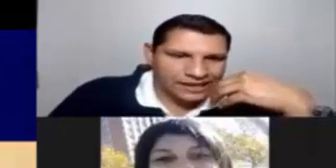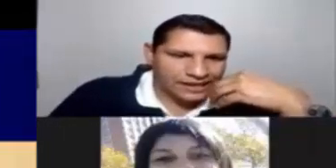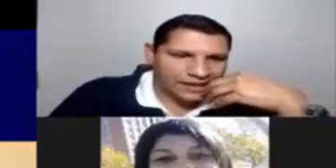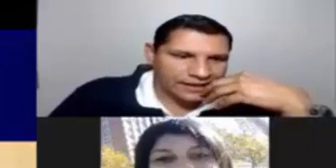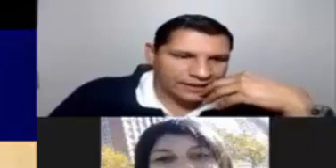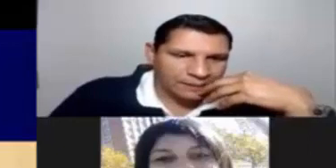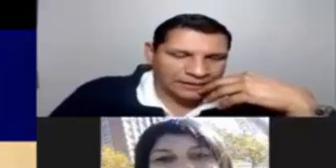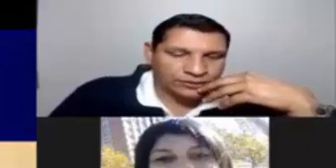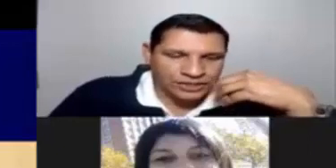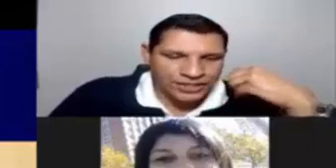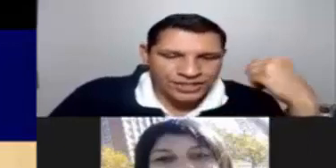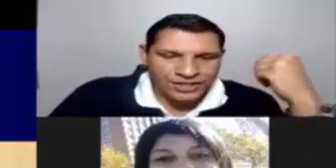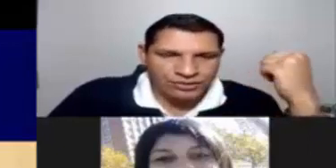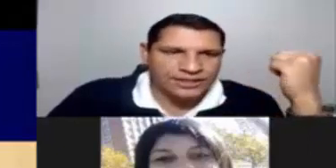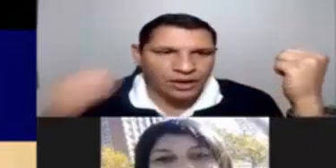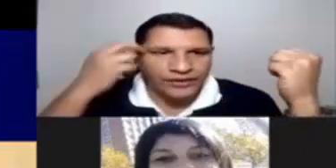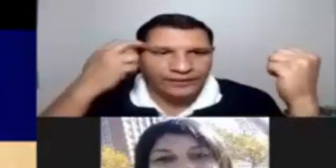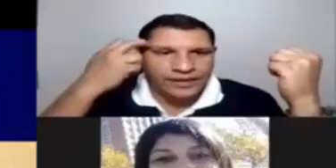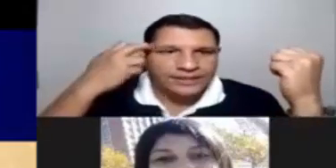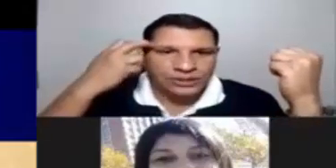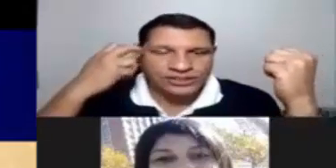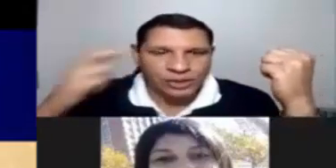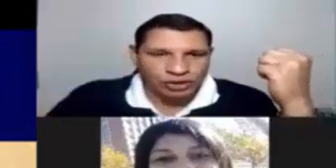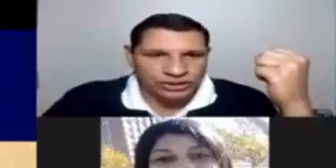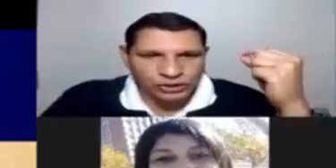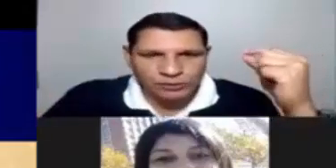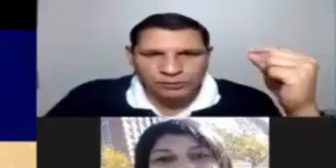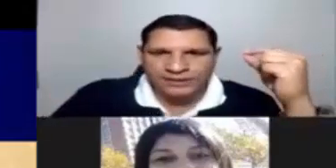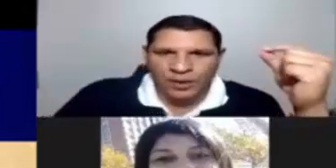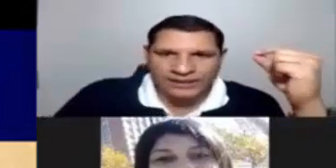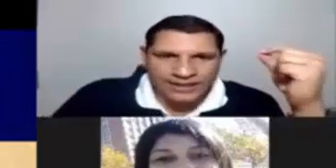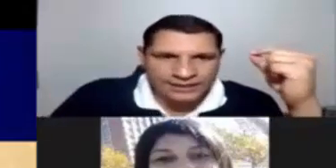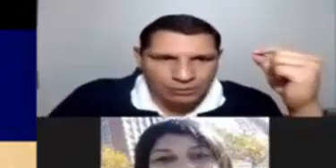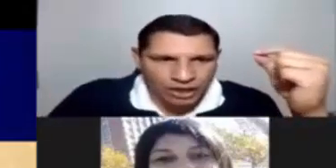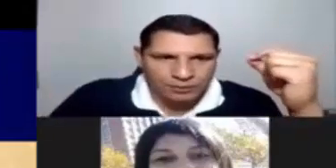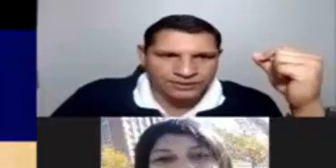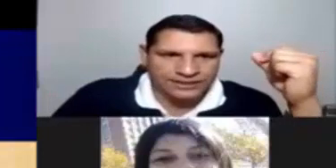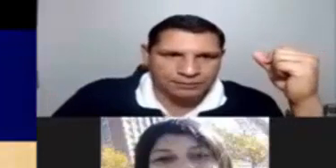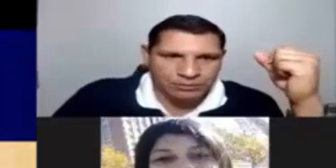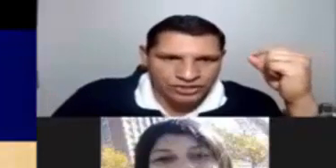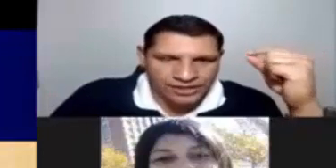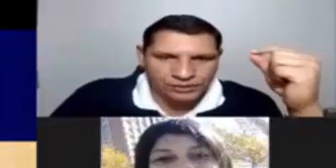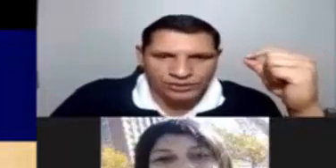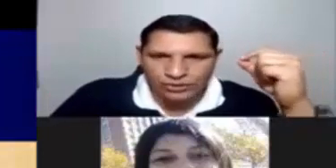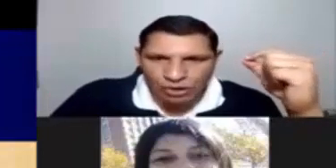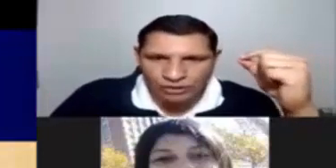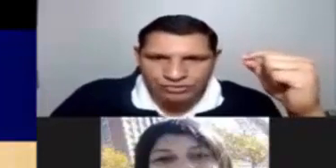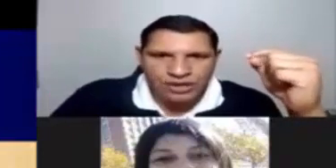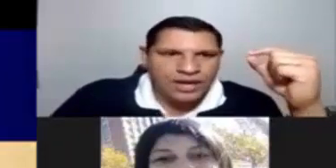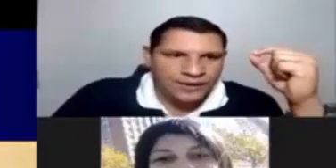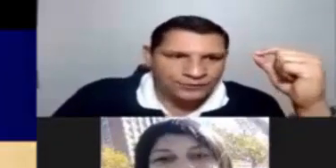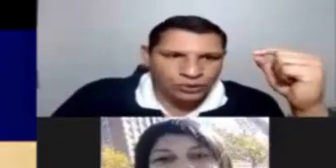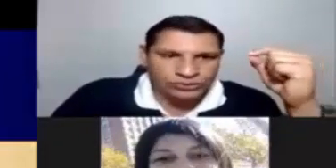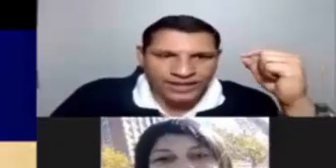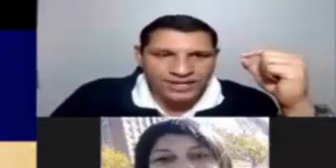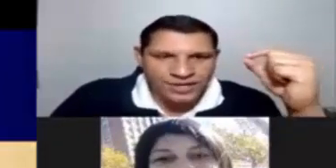é mais um texto aqui de Irina ou de Leão né? se o Senhor se submeteu às leis da morte por ser primogênito entre os mortos